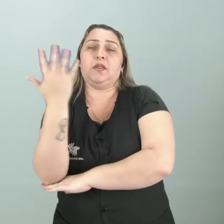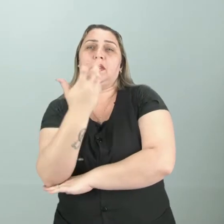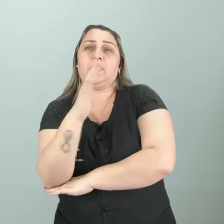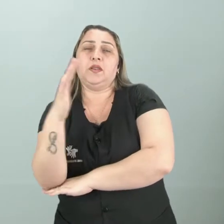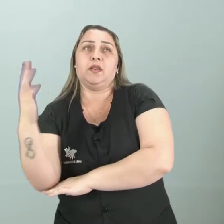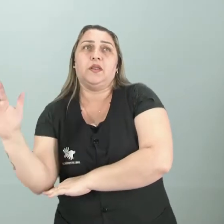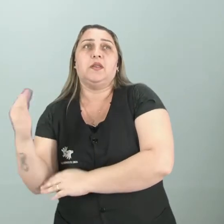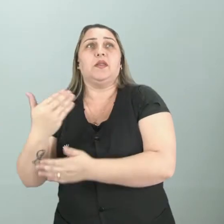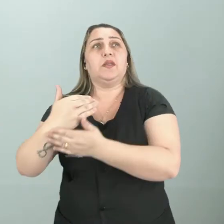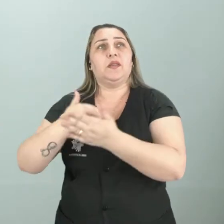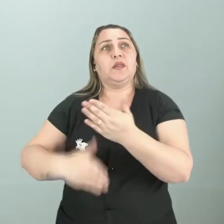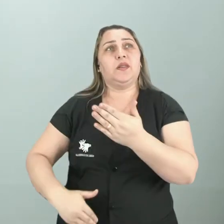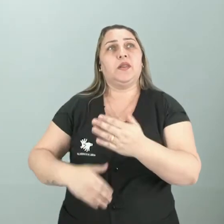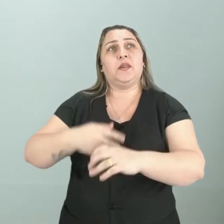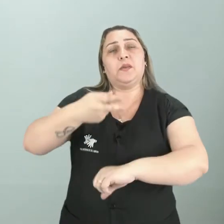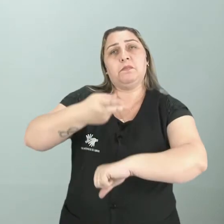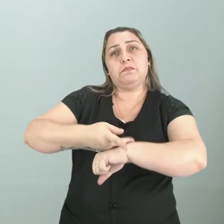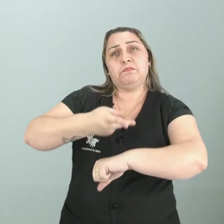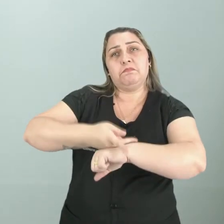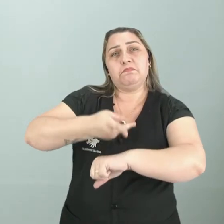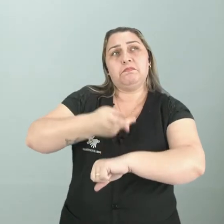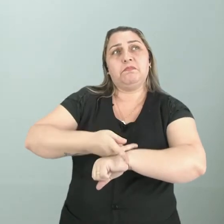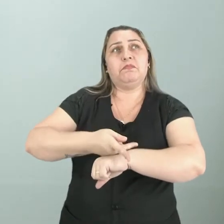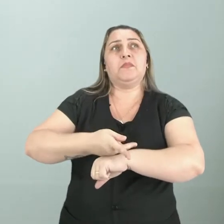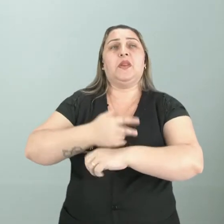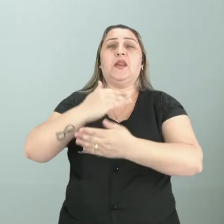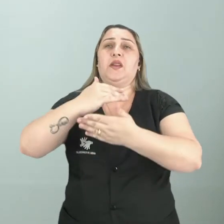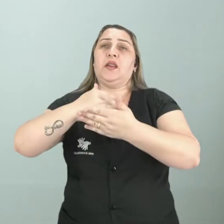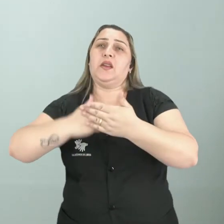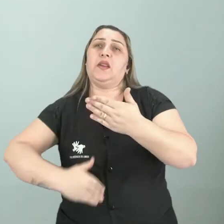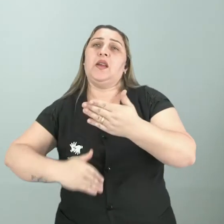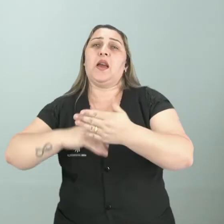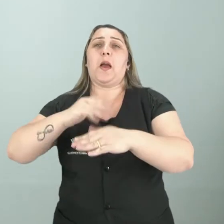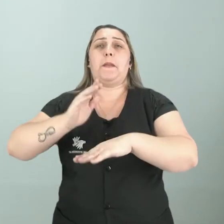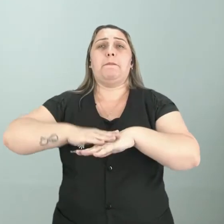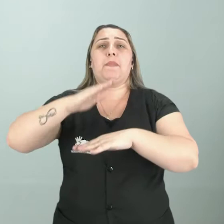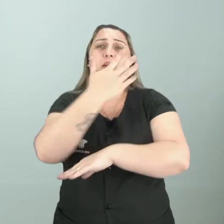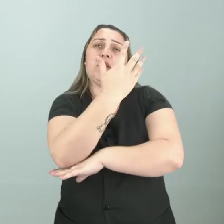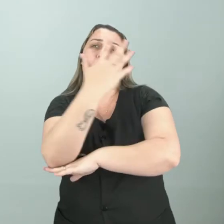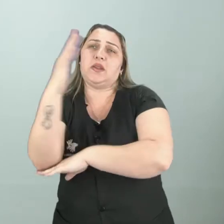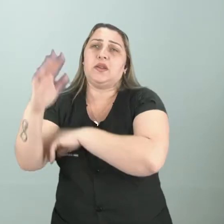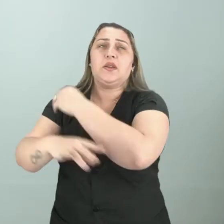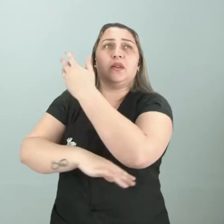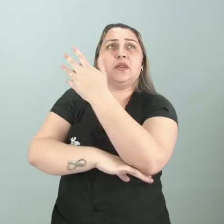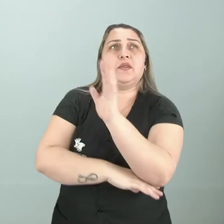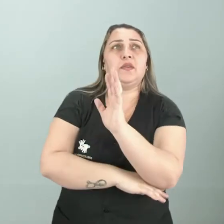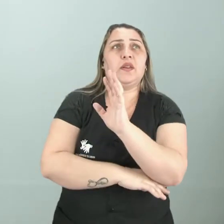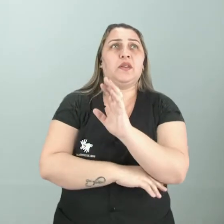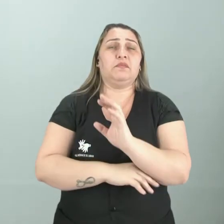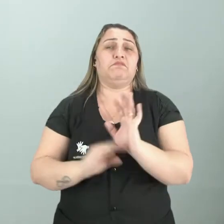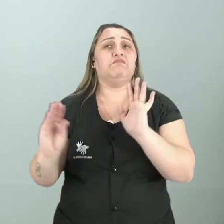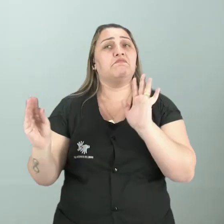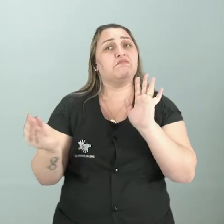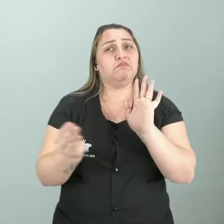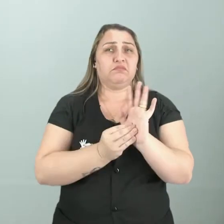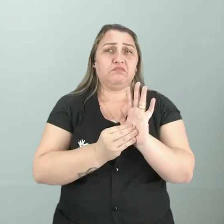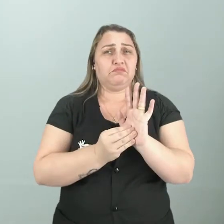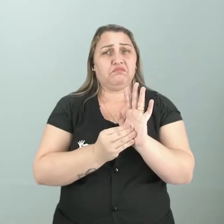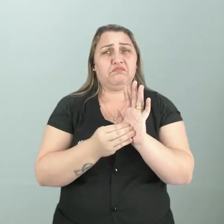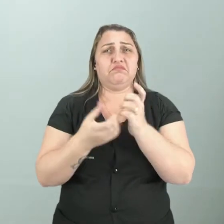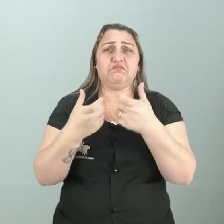árvores, ou retirando pedras, retira mais árvores, o que ele vai colocando no